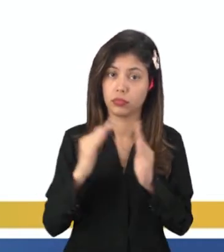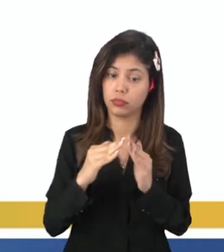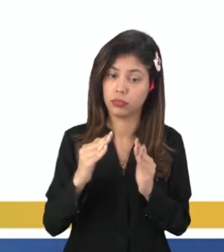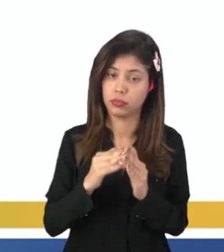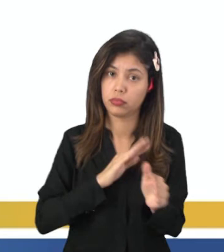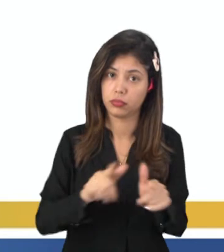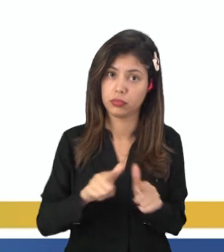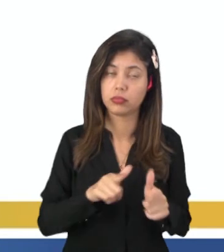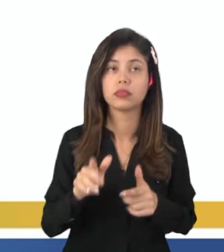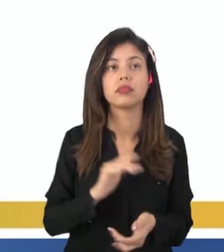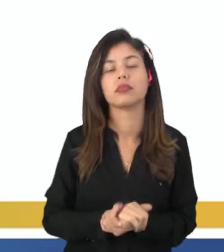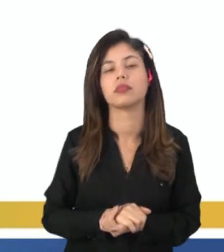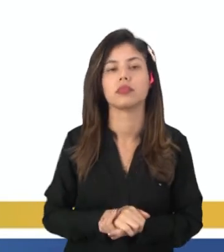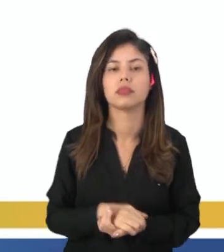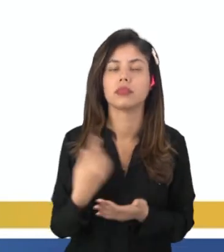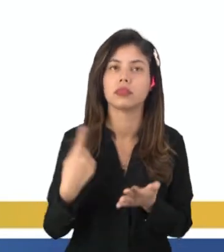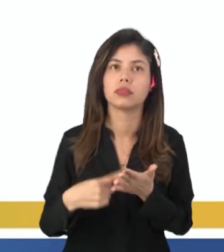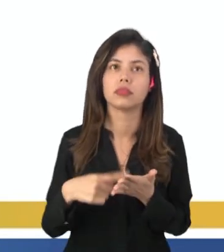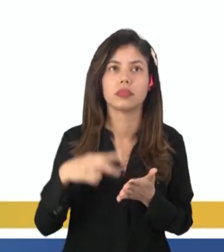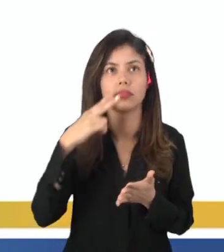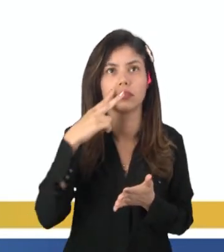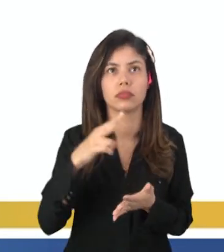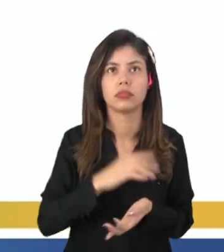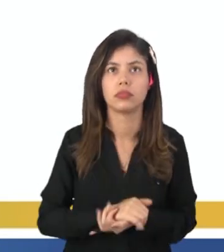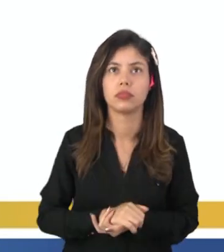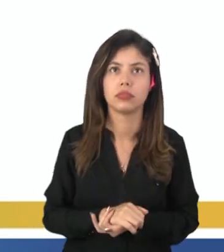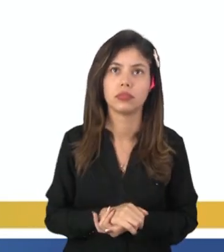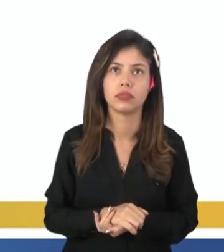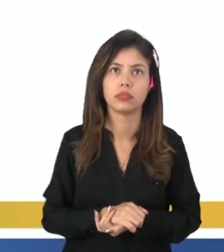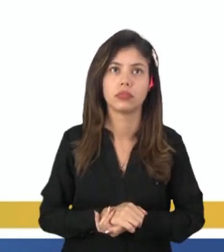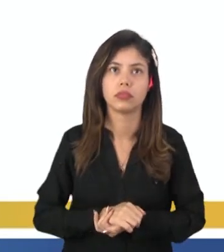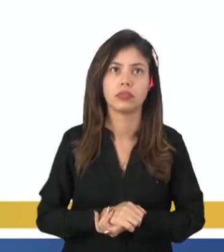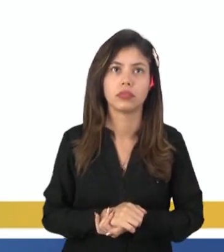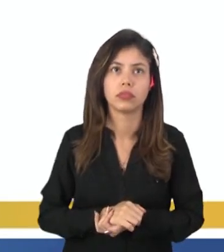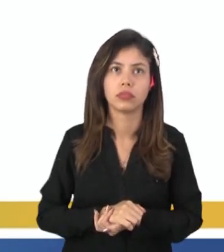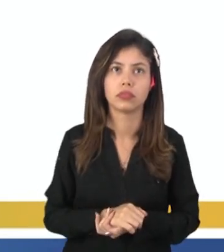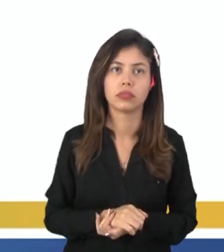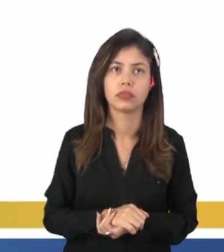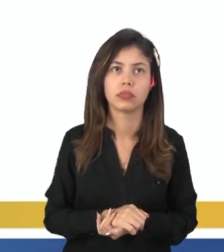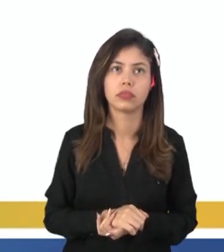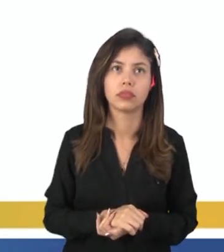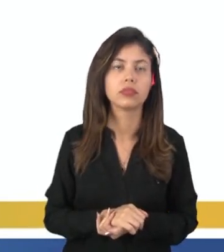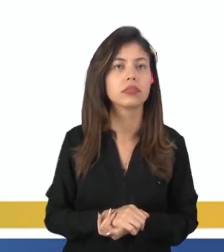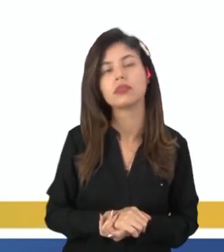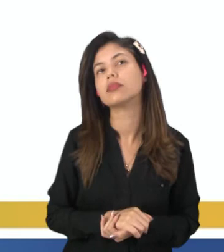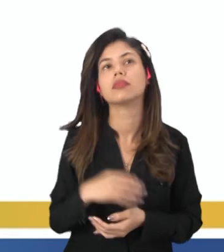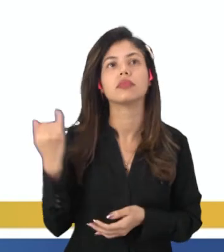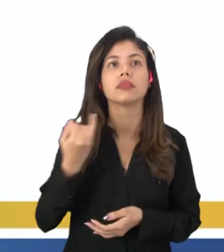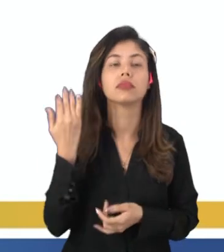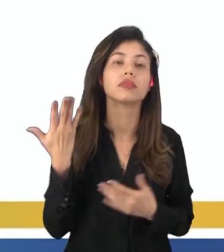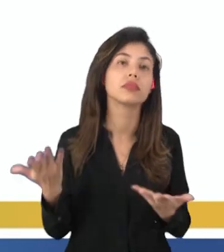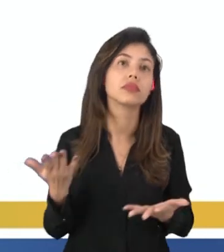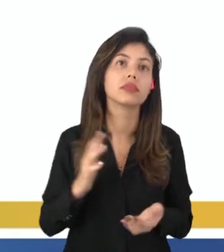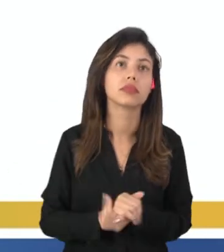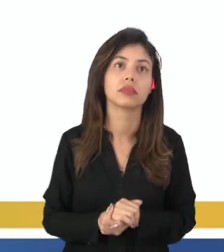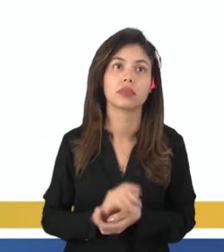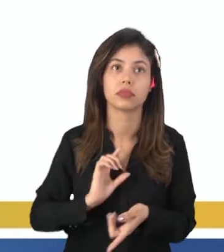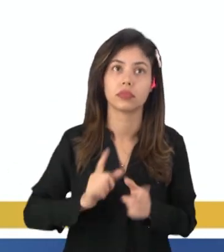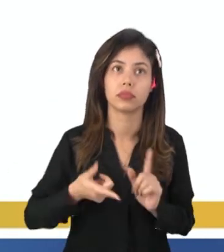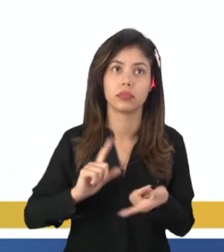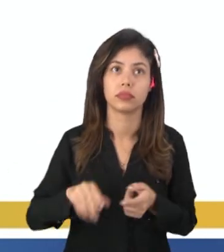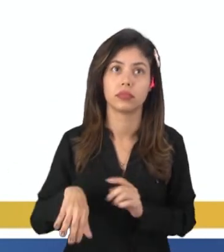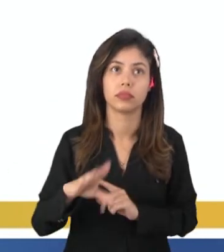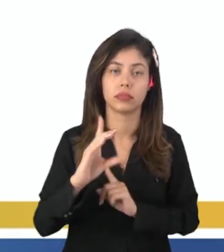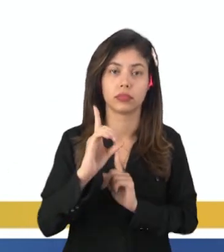domésticos. Então, de acordo com o que a gente viu lá sobre os escravos, qual era a principal função deles, né? Vamos lá?